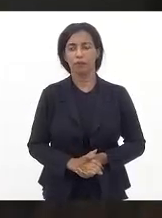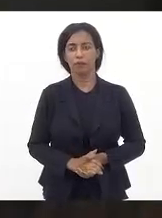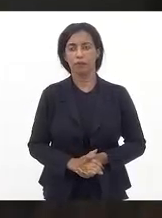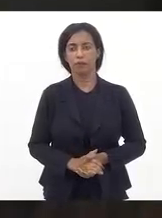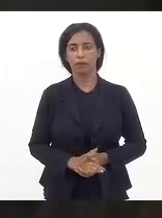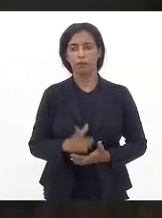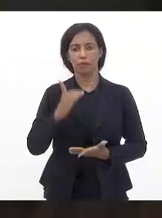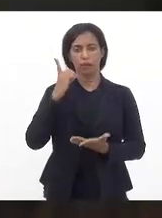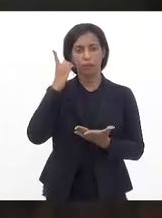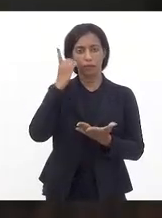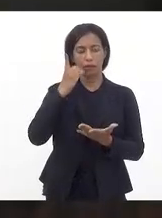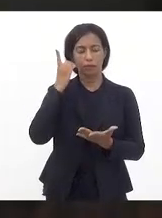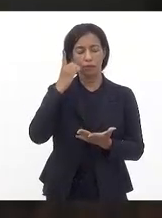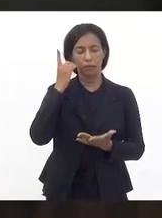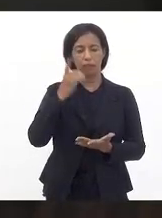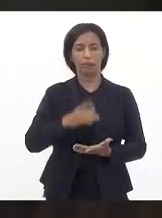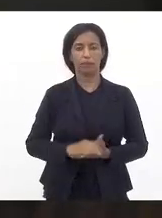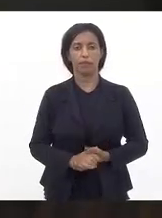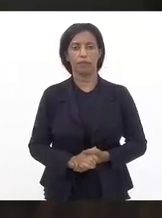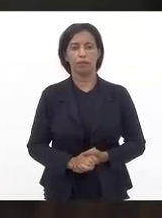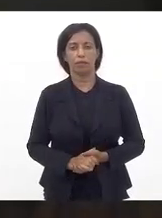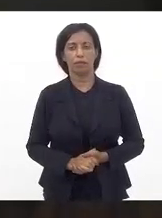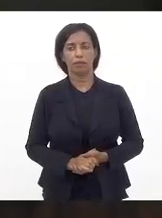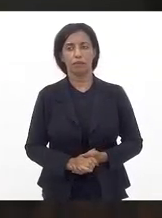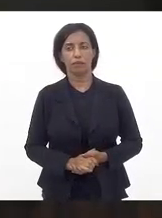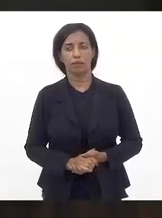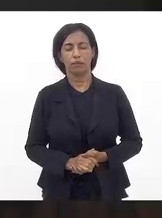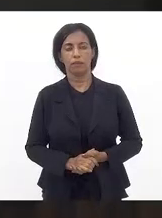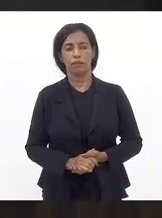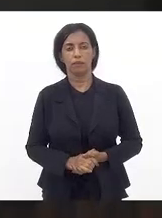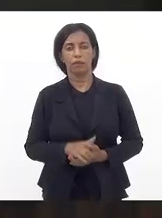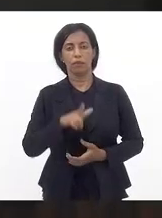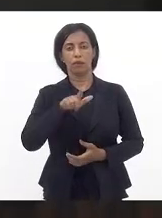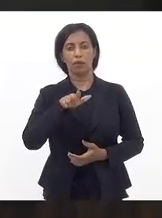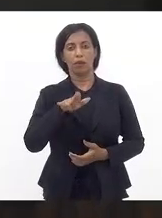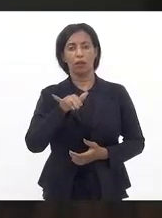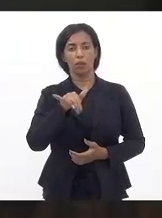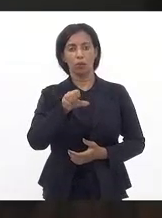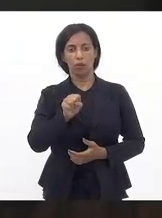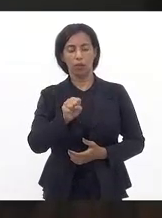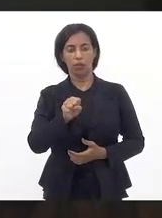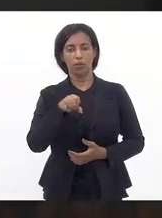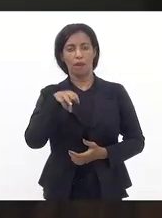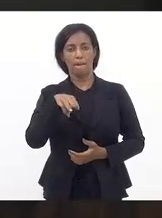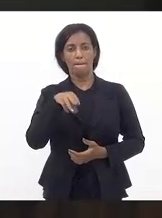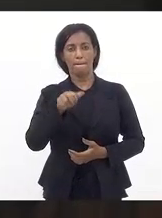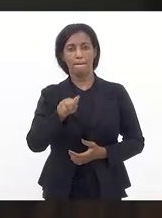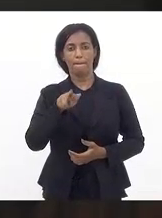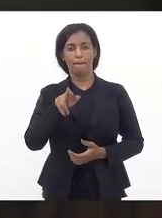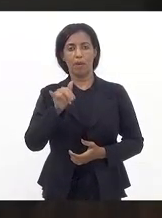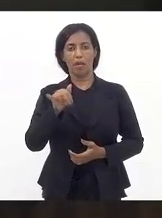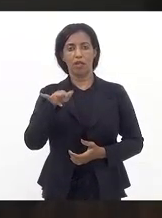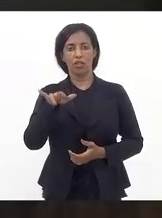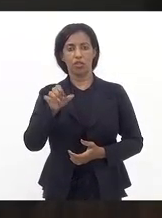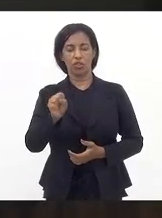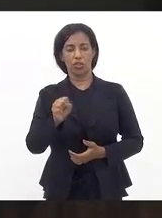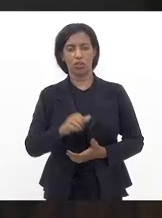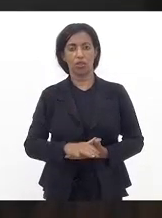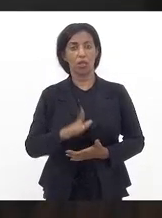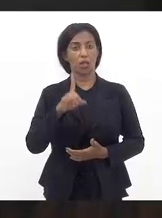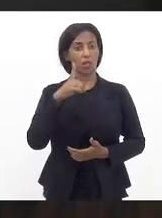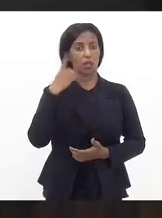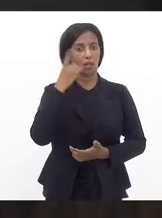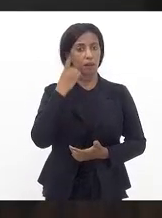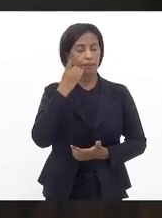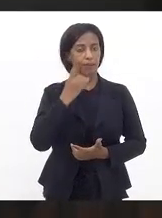o deputado o Deputado Luiz Martins o Deputado